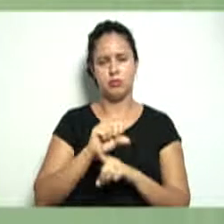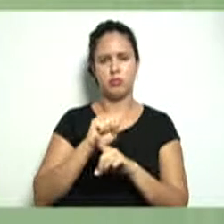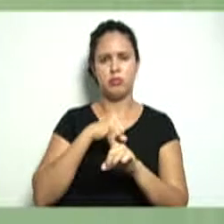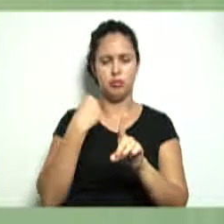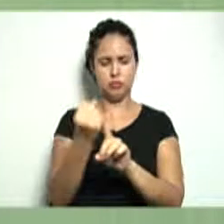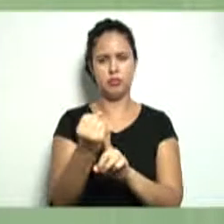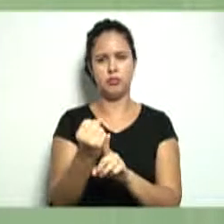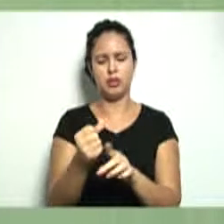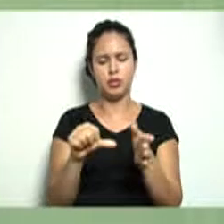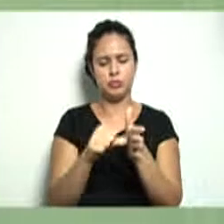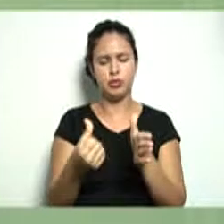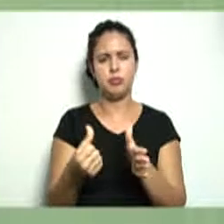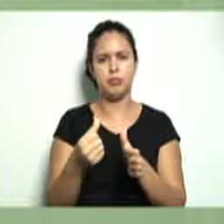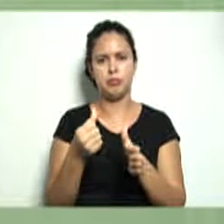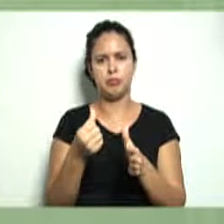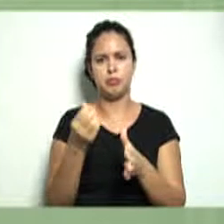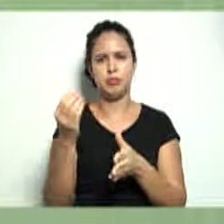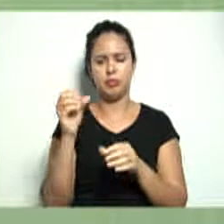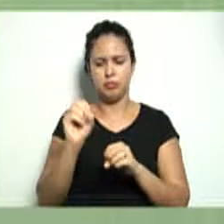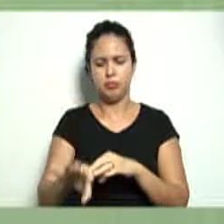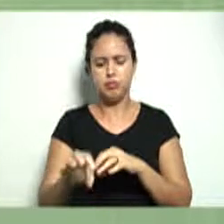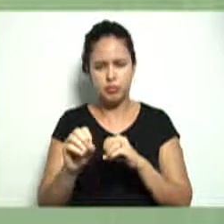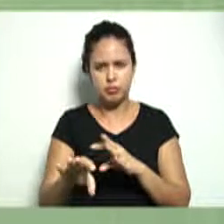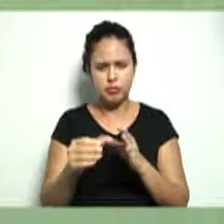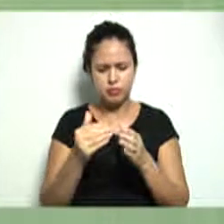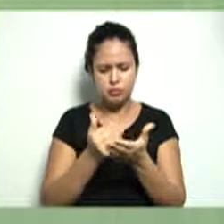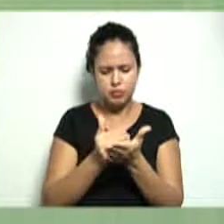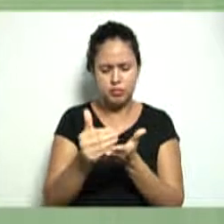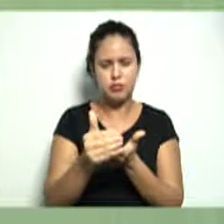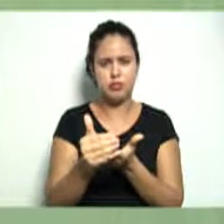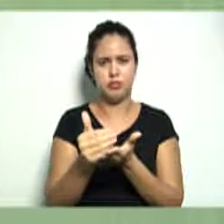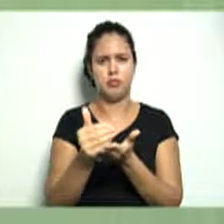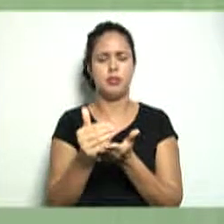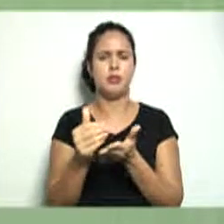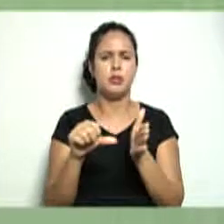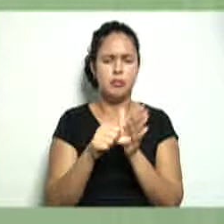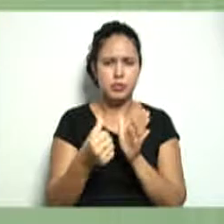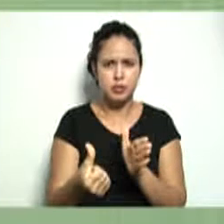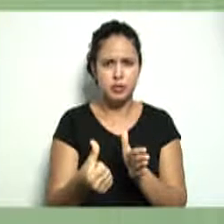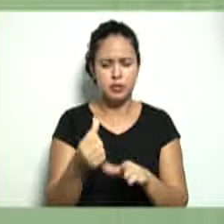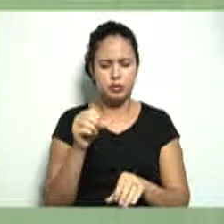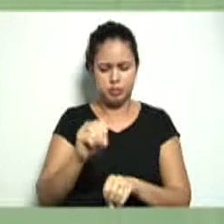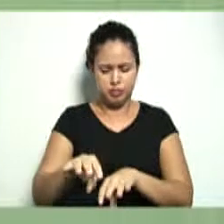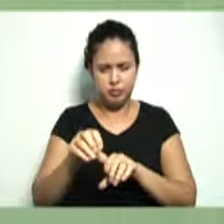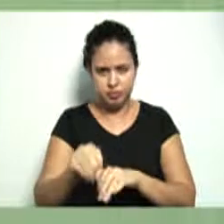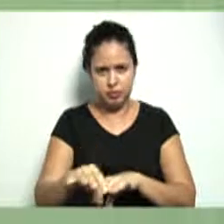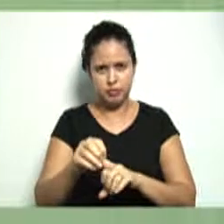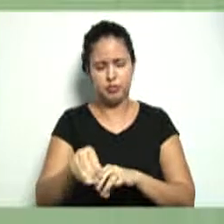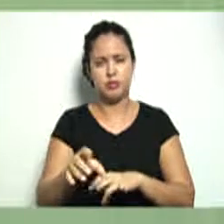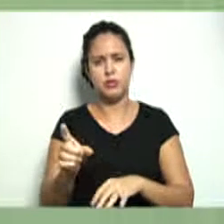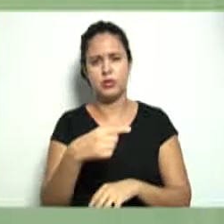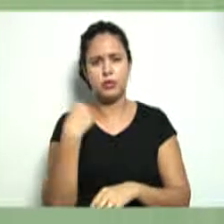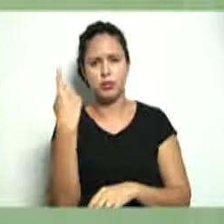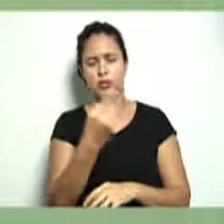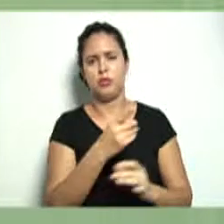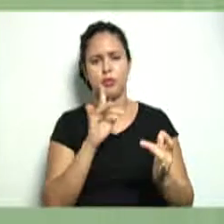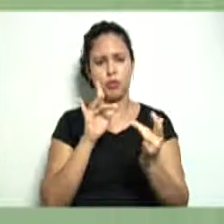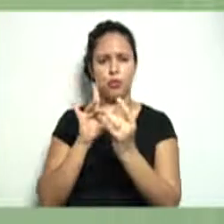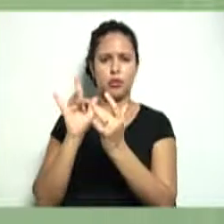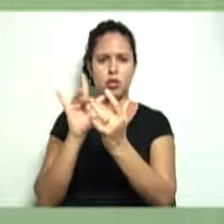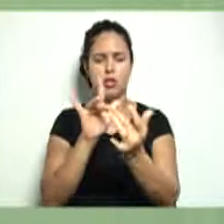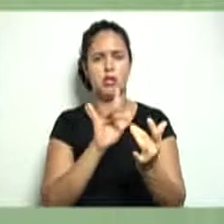primeira forma de educação que surgiu. E é a primeira forma de educação com a qual temos